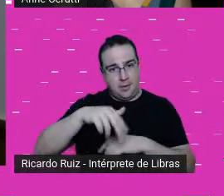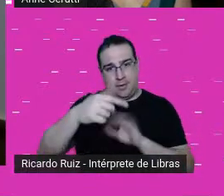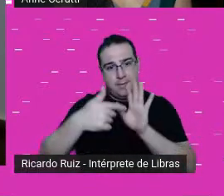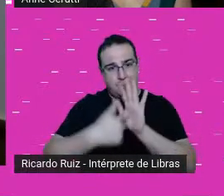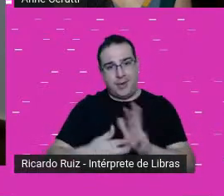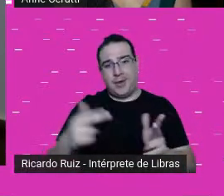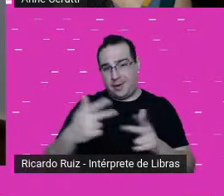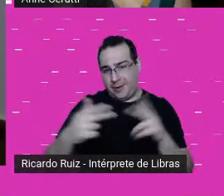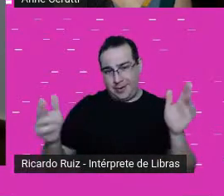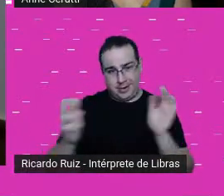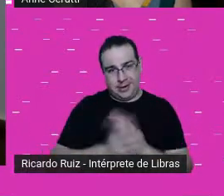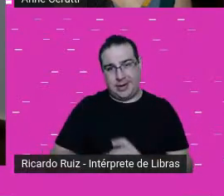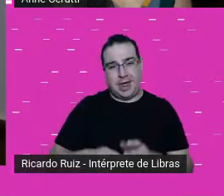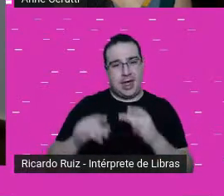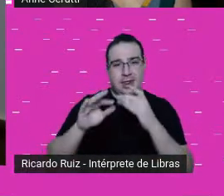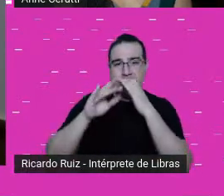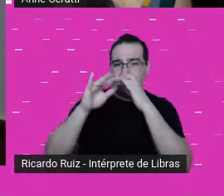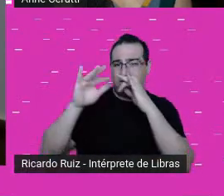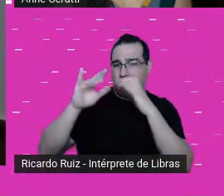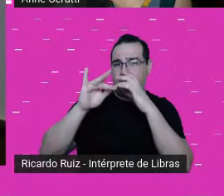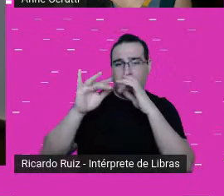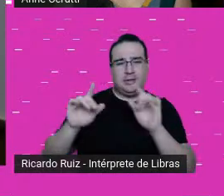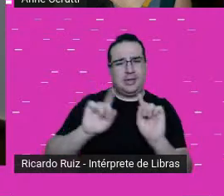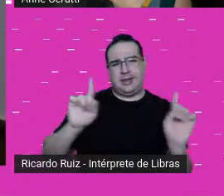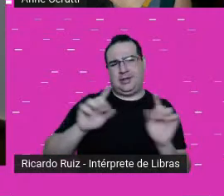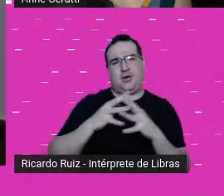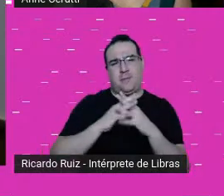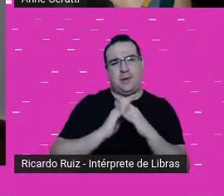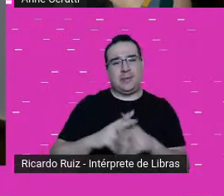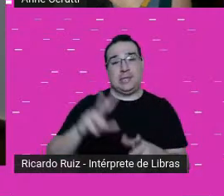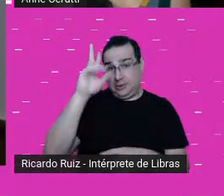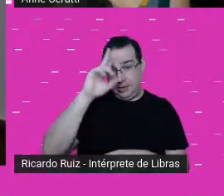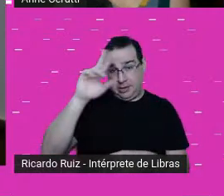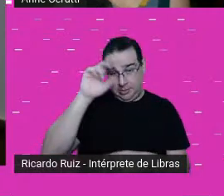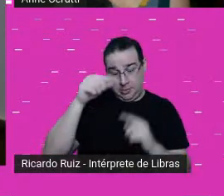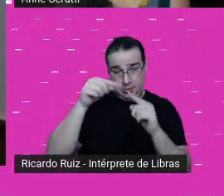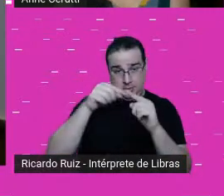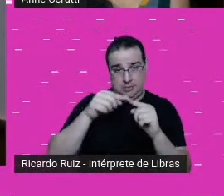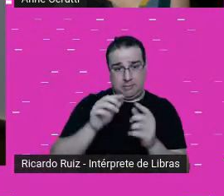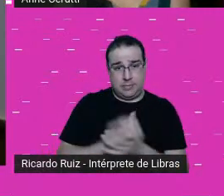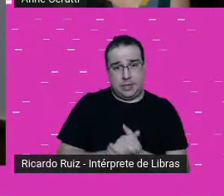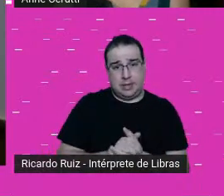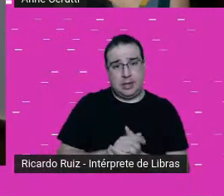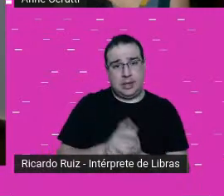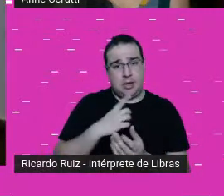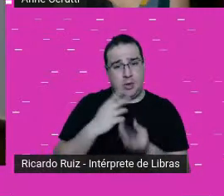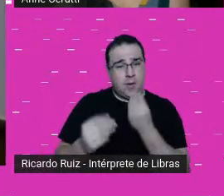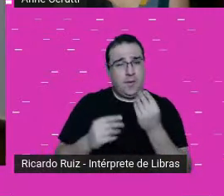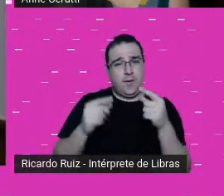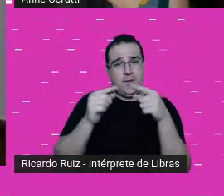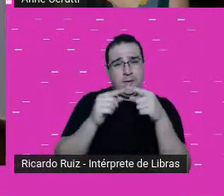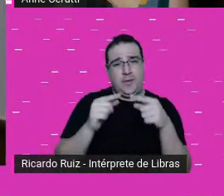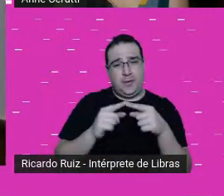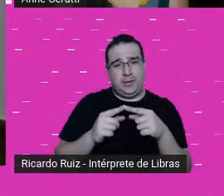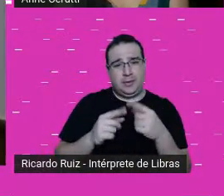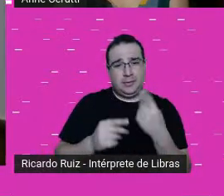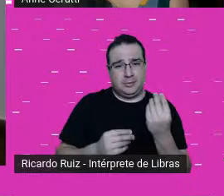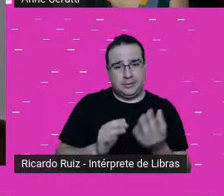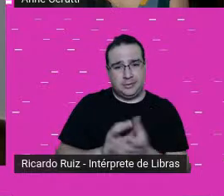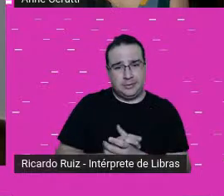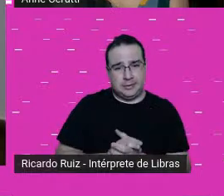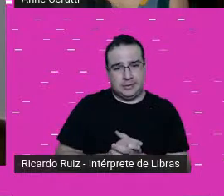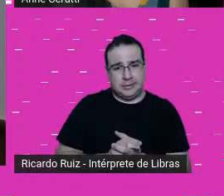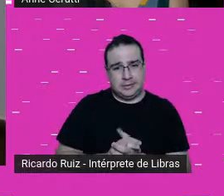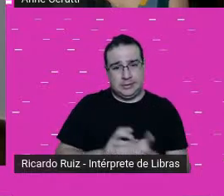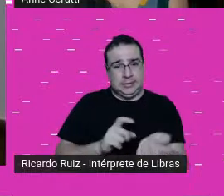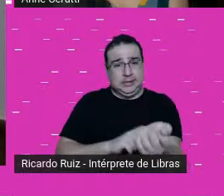coisa da flauta, não era nada complicado, mas eu lembro de uma coisa que me deixava mais tensa, que era